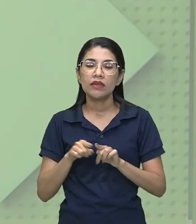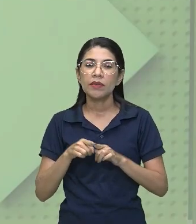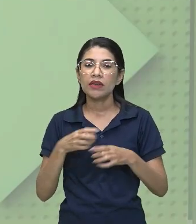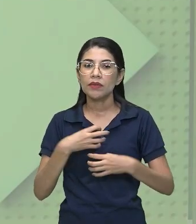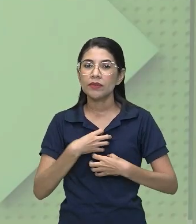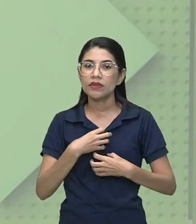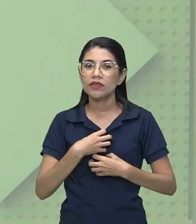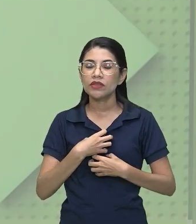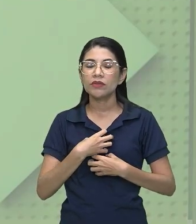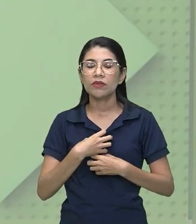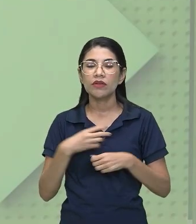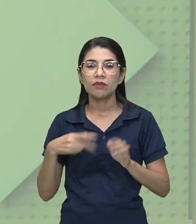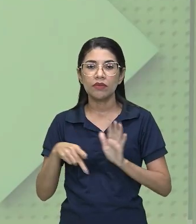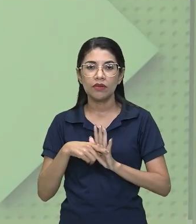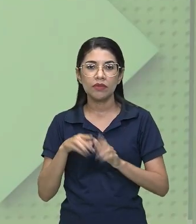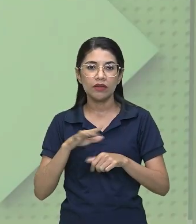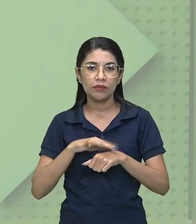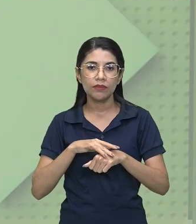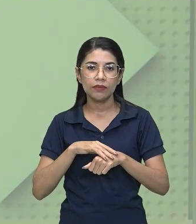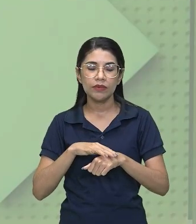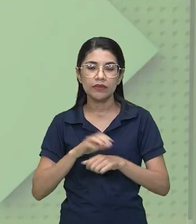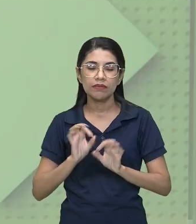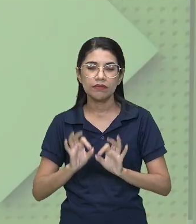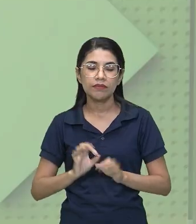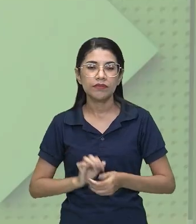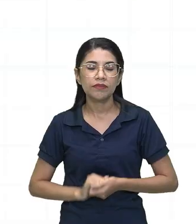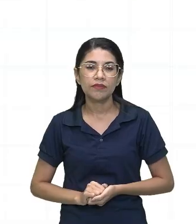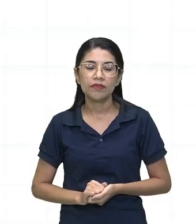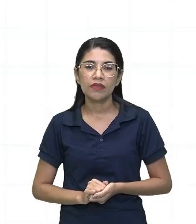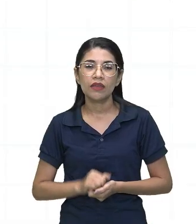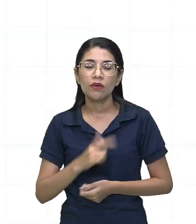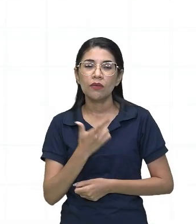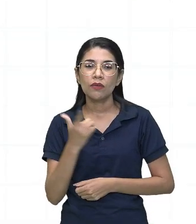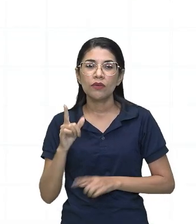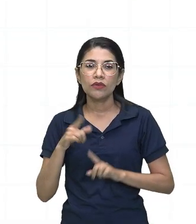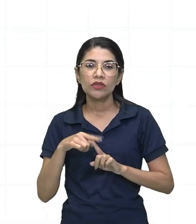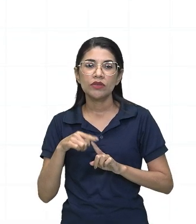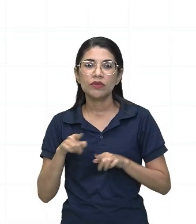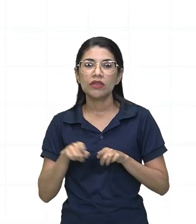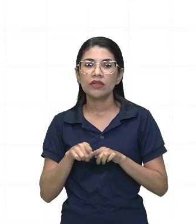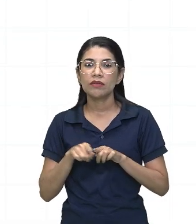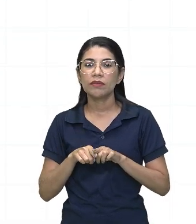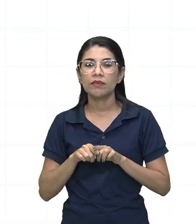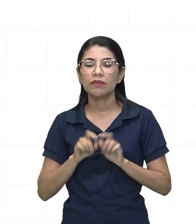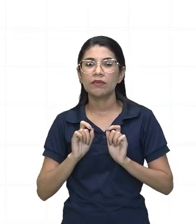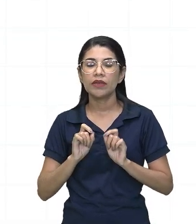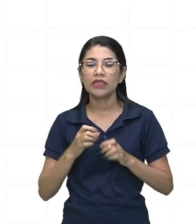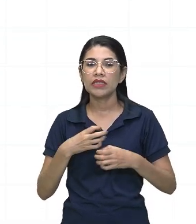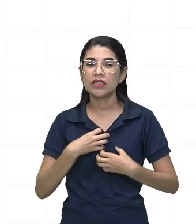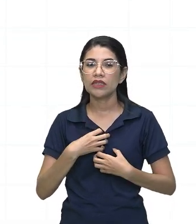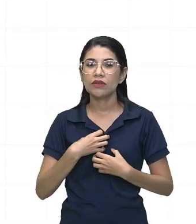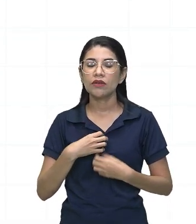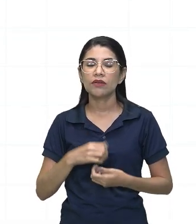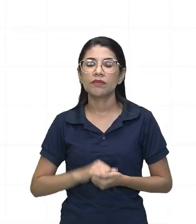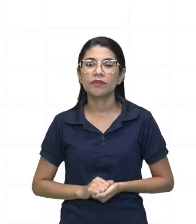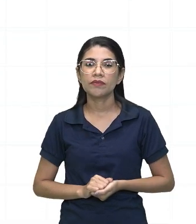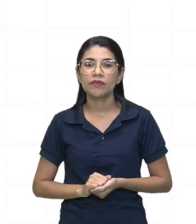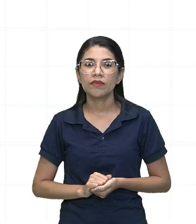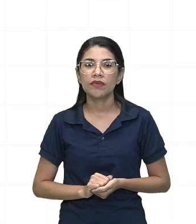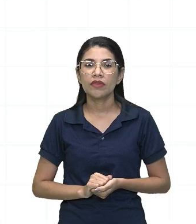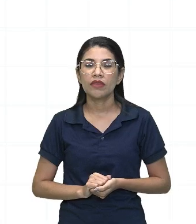sintoma da leishmaniose, certo? Mas vamos conhecer outros sintomas aí, né? No caso da